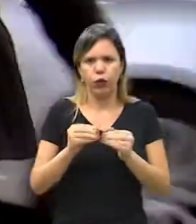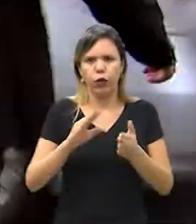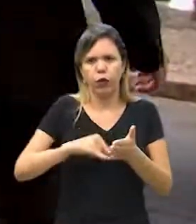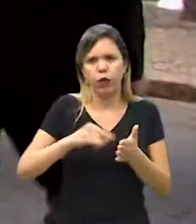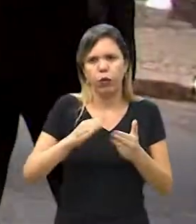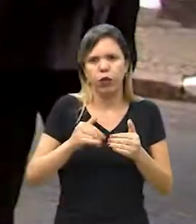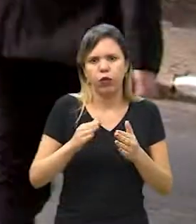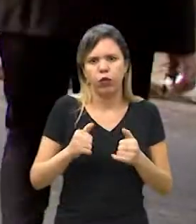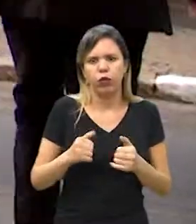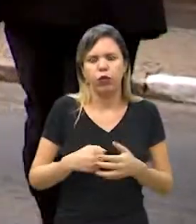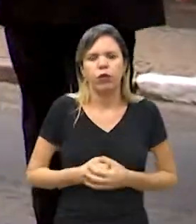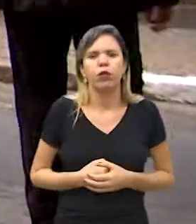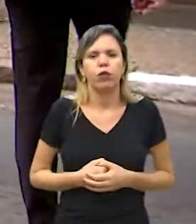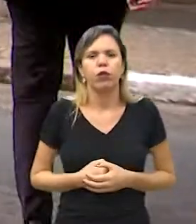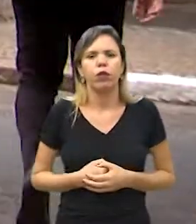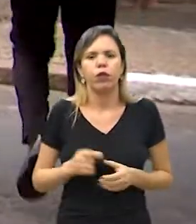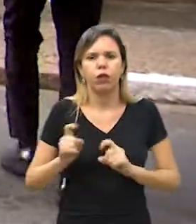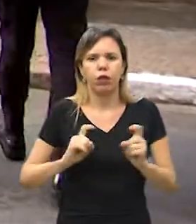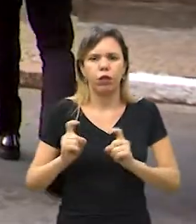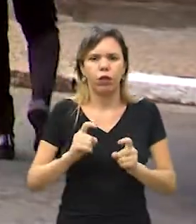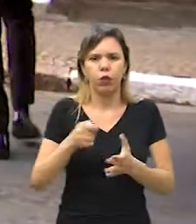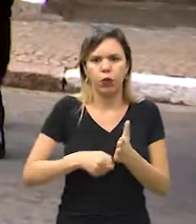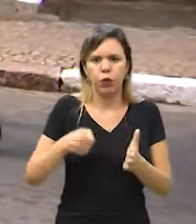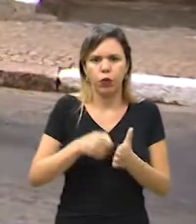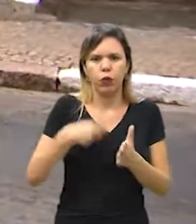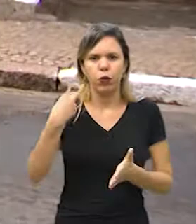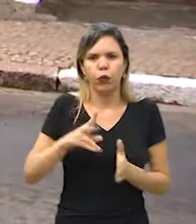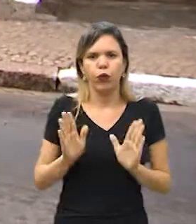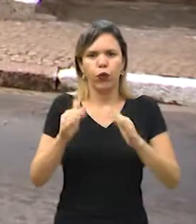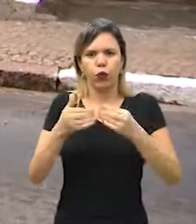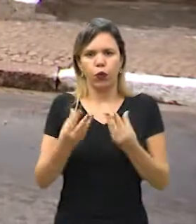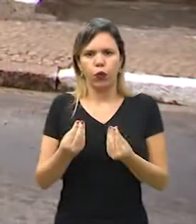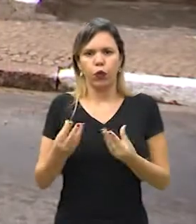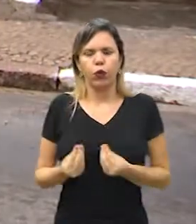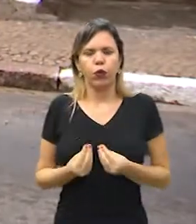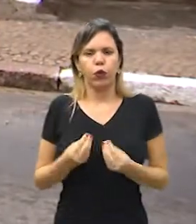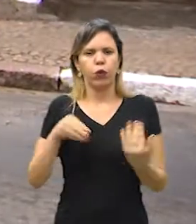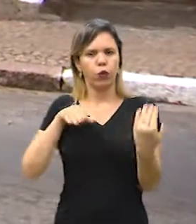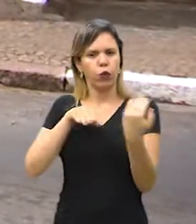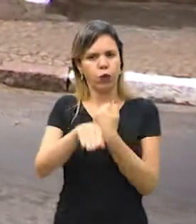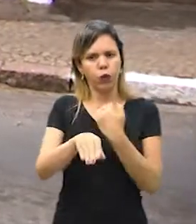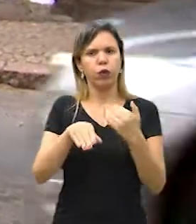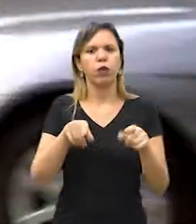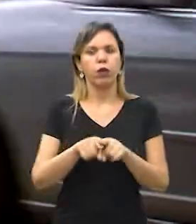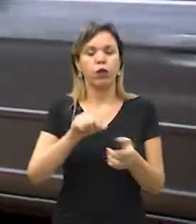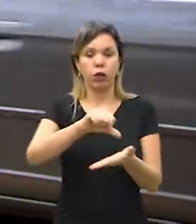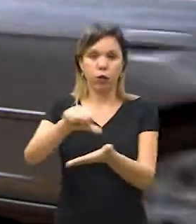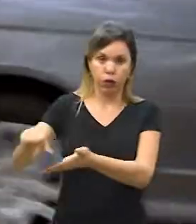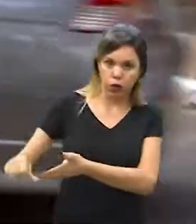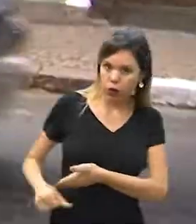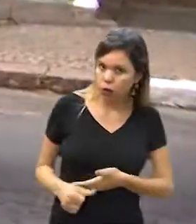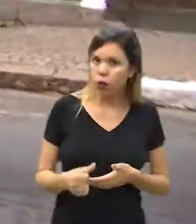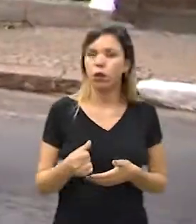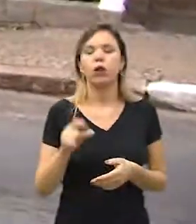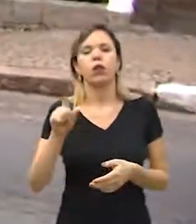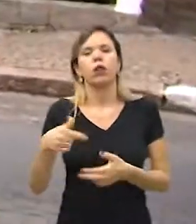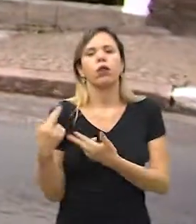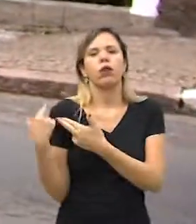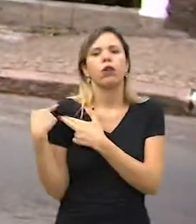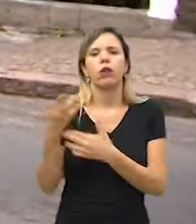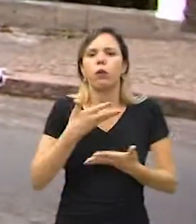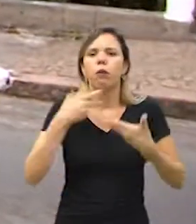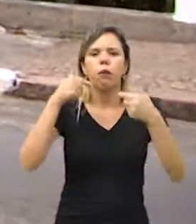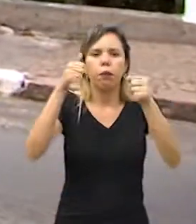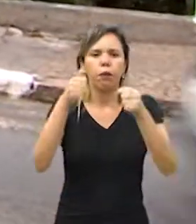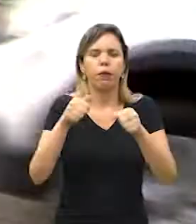duas indicações são apenas uma parte da pauta da vereadora que tem focado bastante no trânsito da região como ponto de